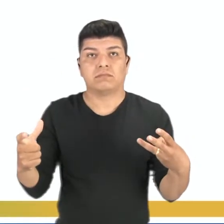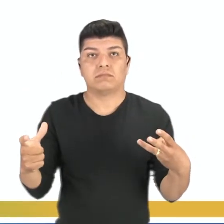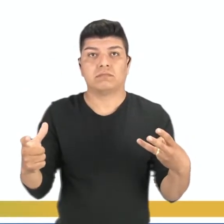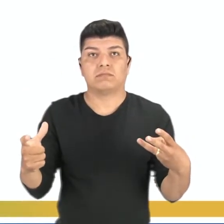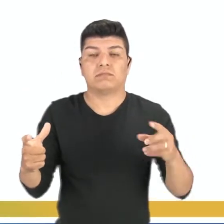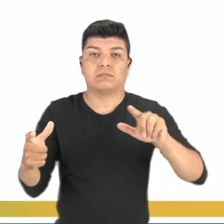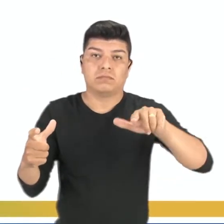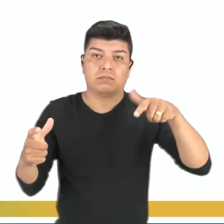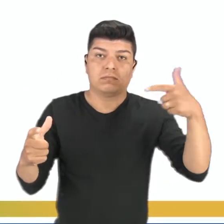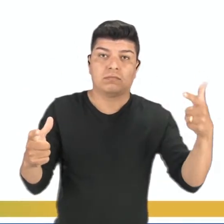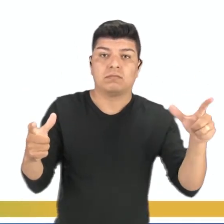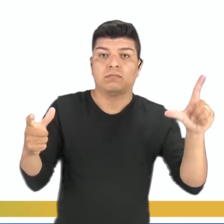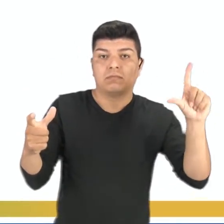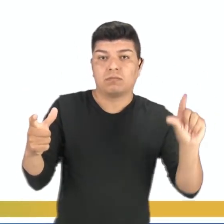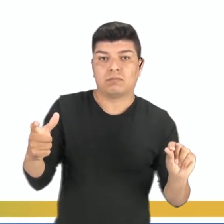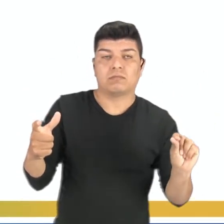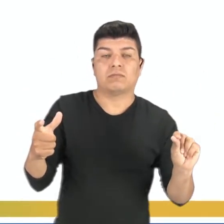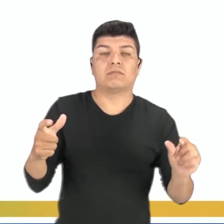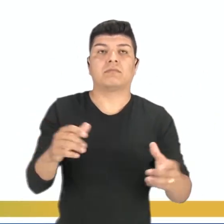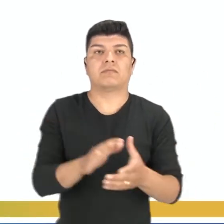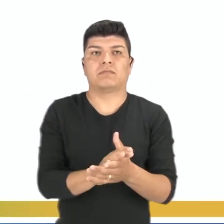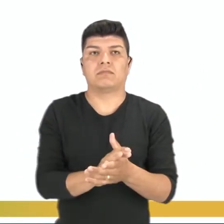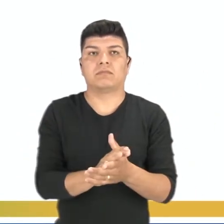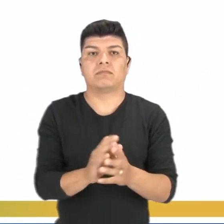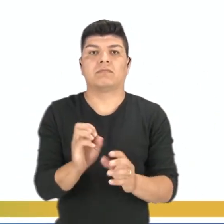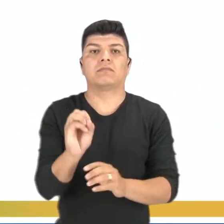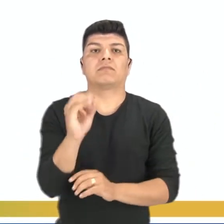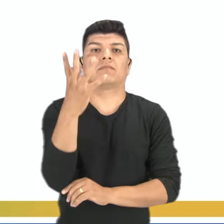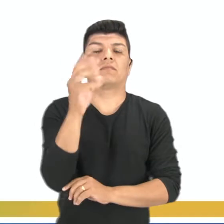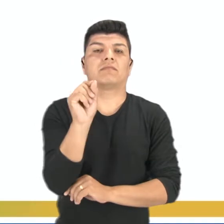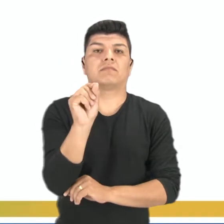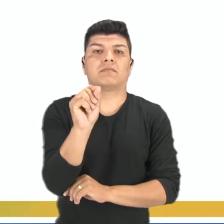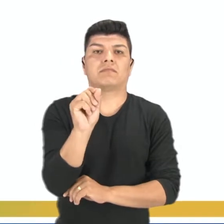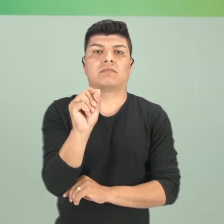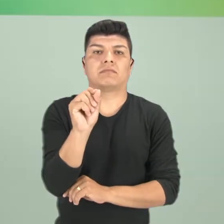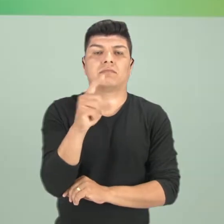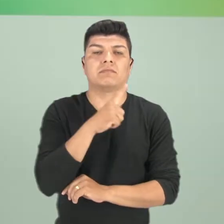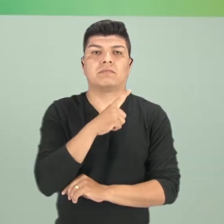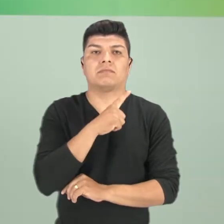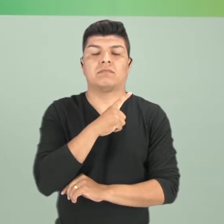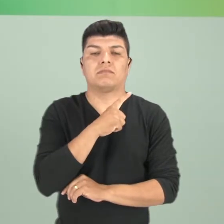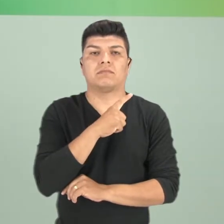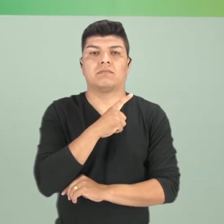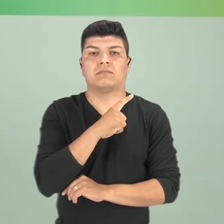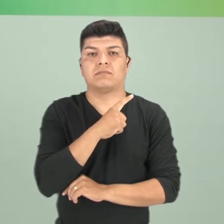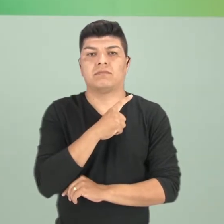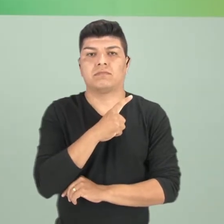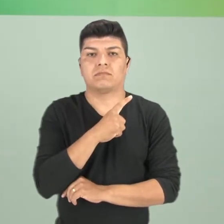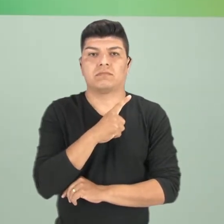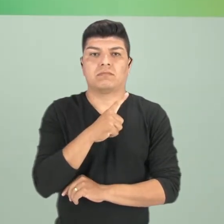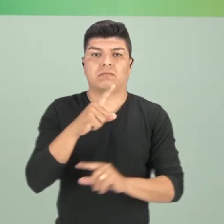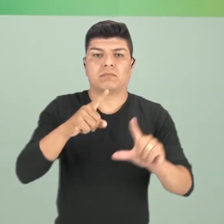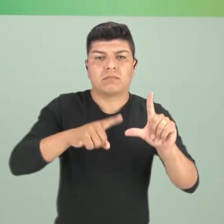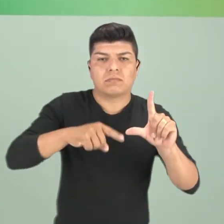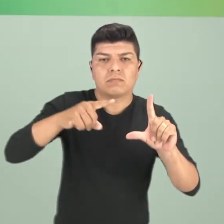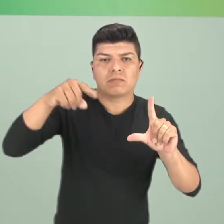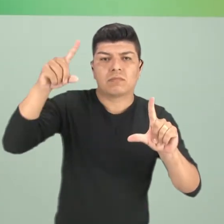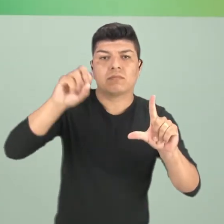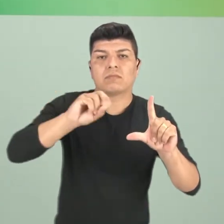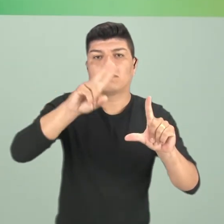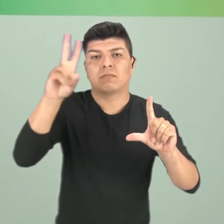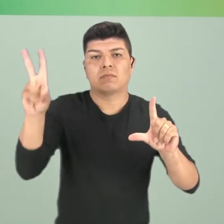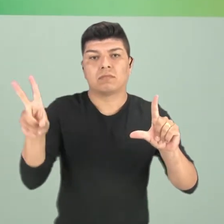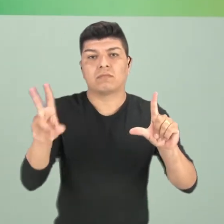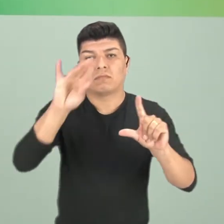a outra diminui. Isso em situações em que você tenha gráficos ou